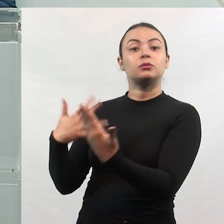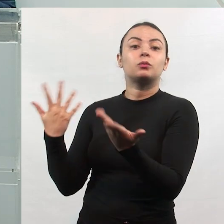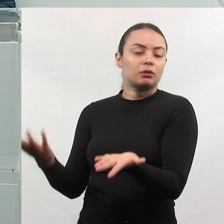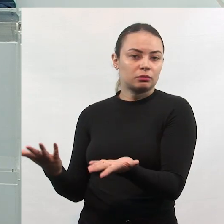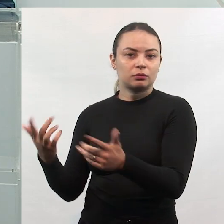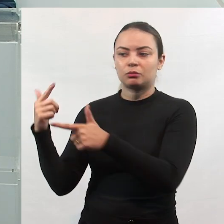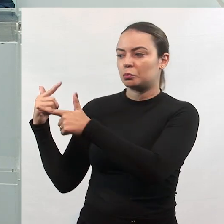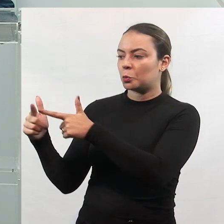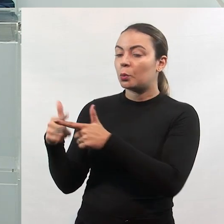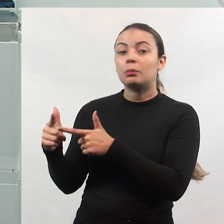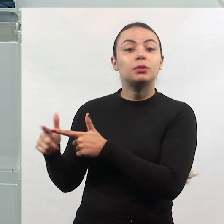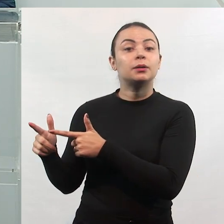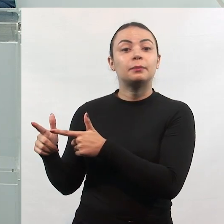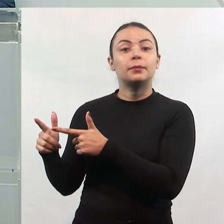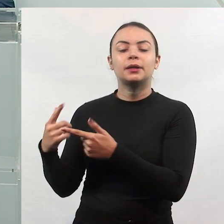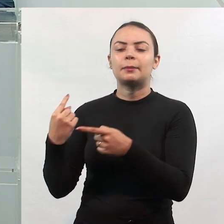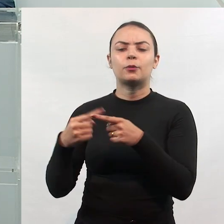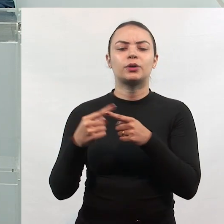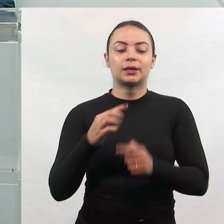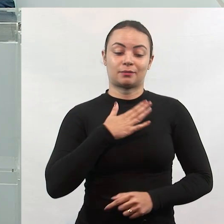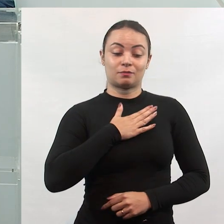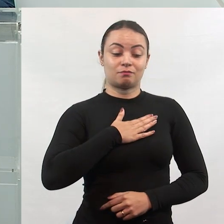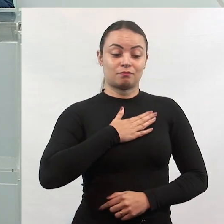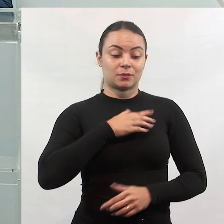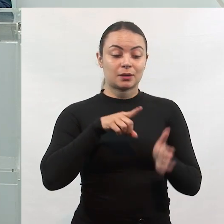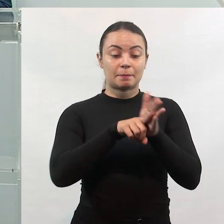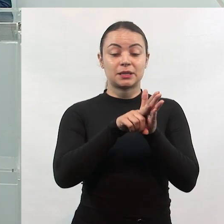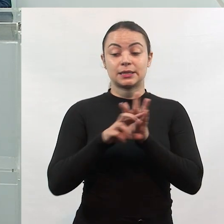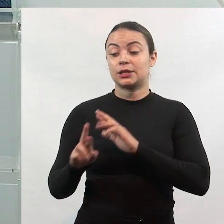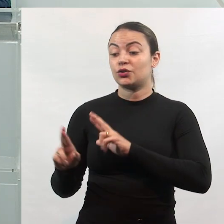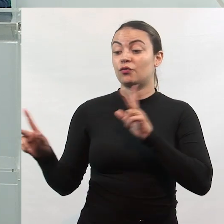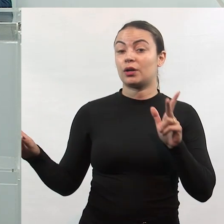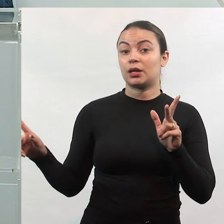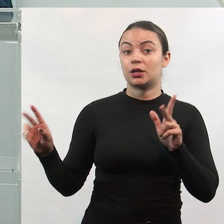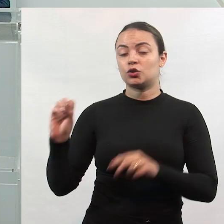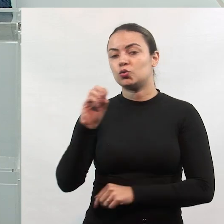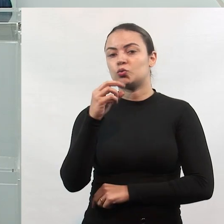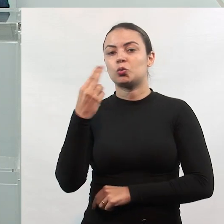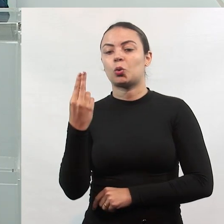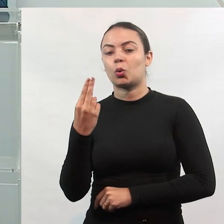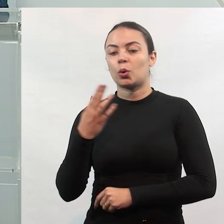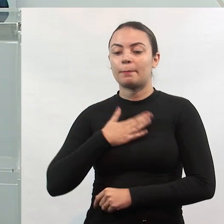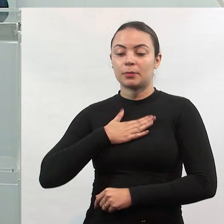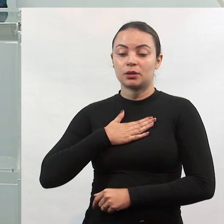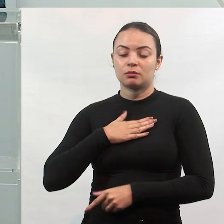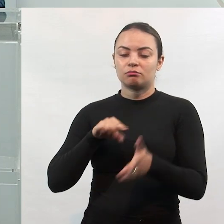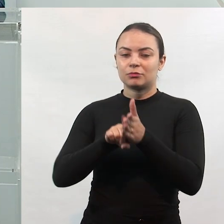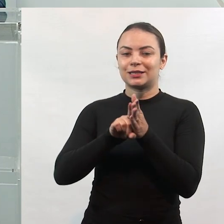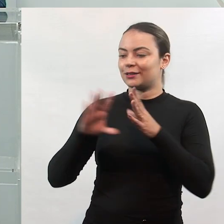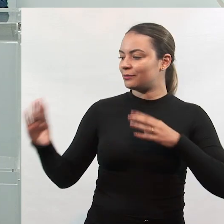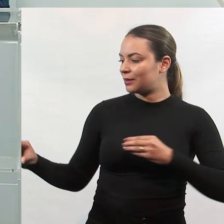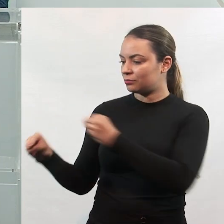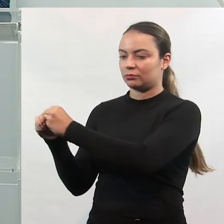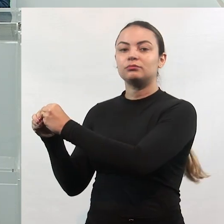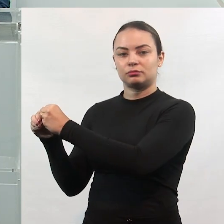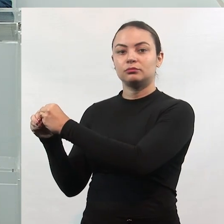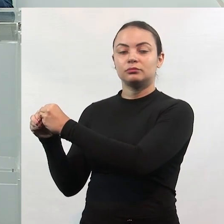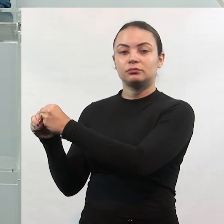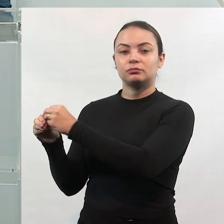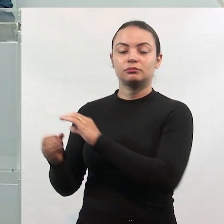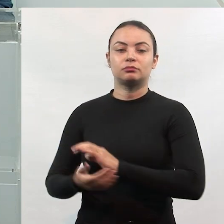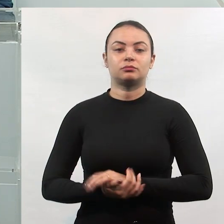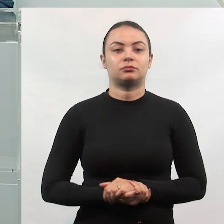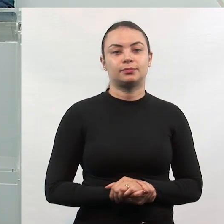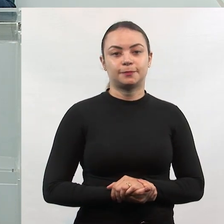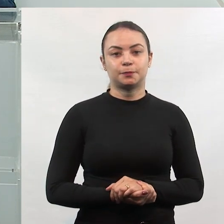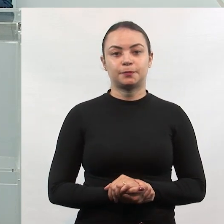anteriores, tá? Da literatura. Então, como eu falei anteriormente, a tua introdução ela vai chamar atenção para quem lê. Ela vai chamar a atenção do